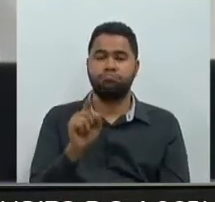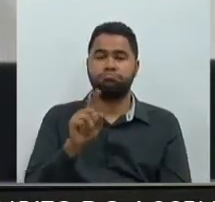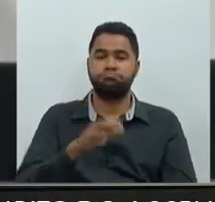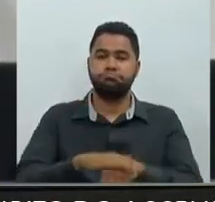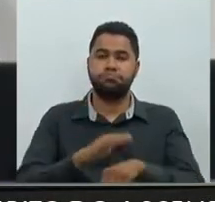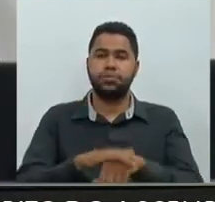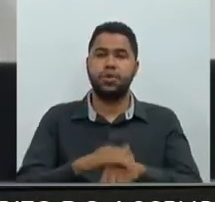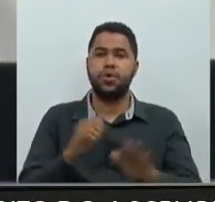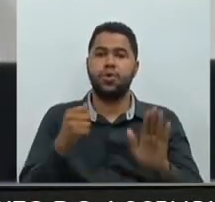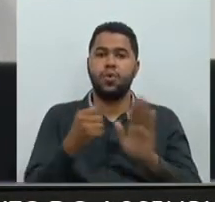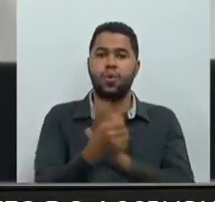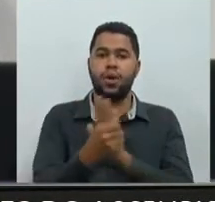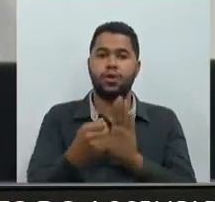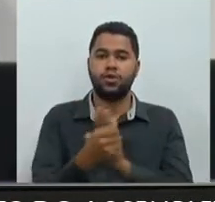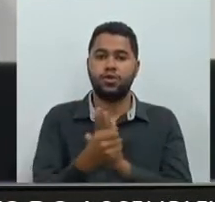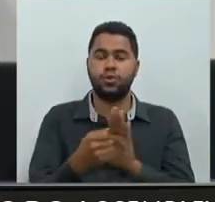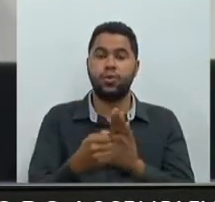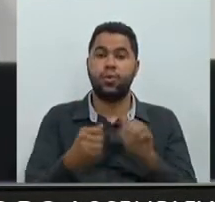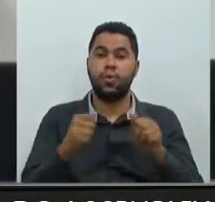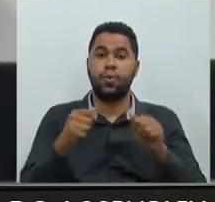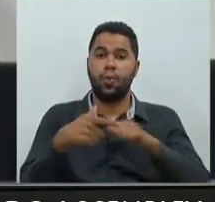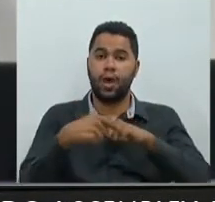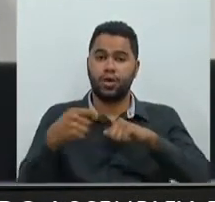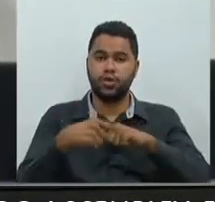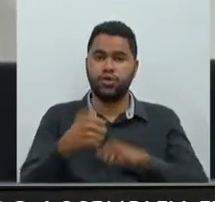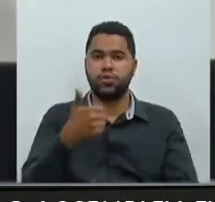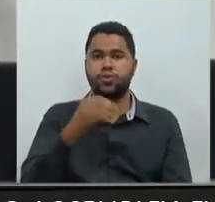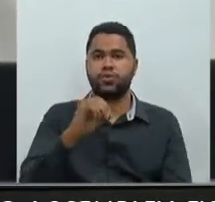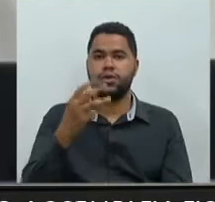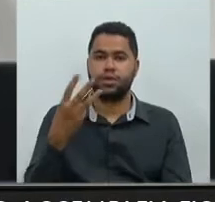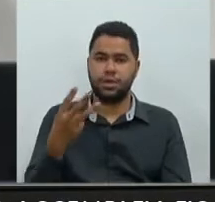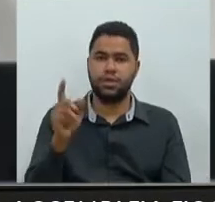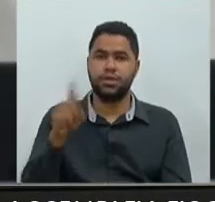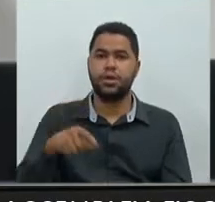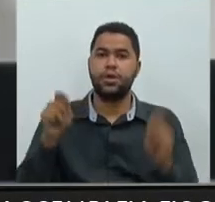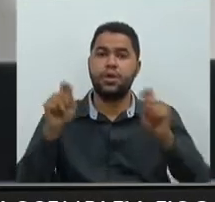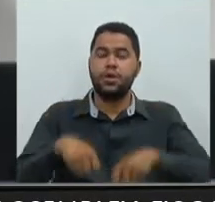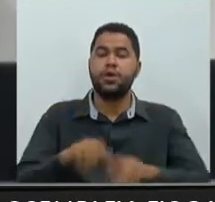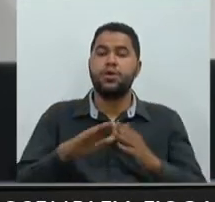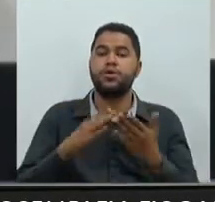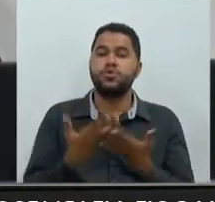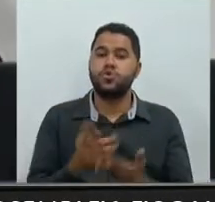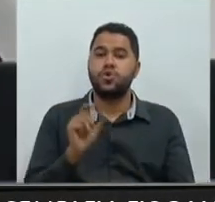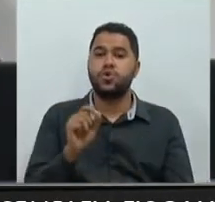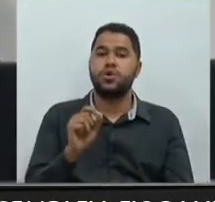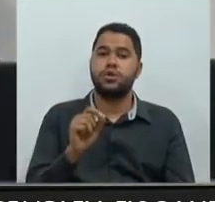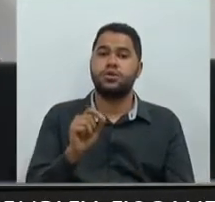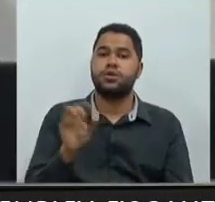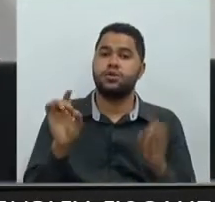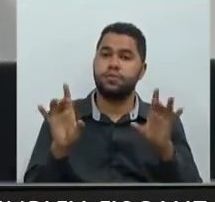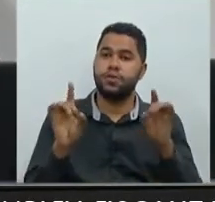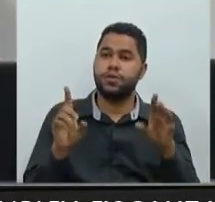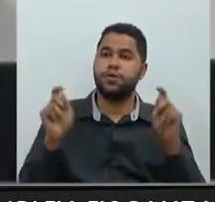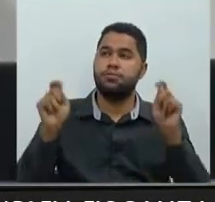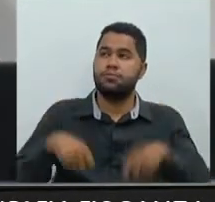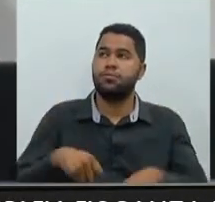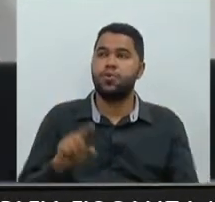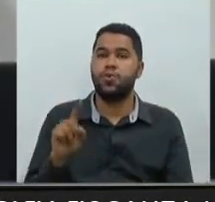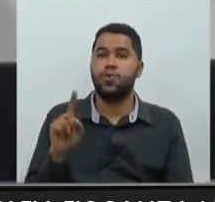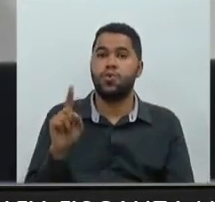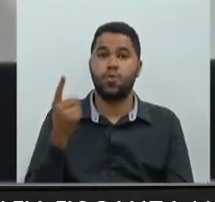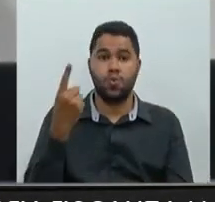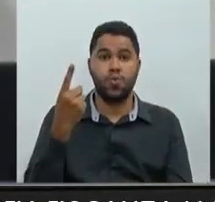artigo 103, pedido de providências para que promova as condições para que as escolas estaduais especiais contem com pelo menos